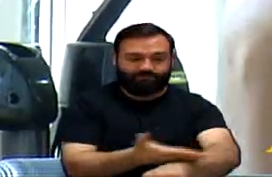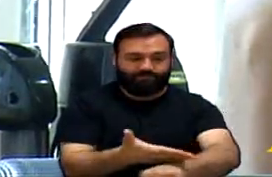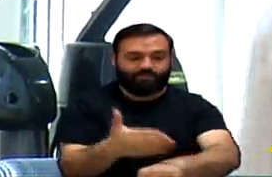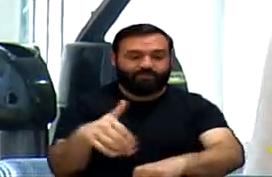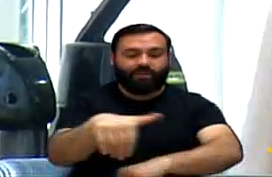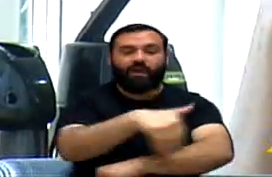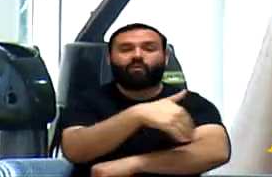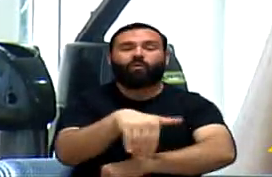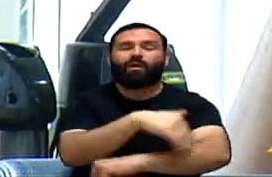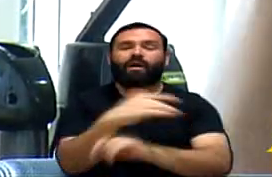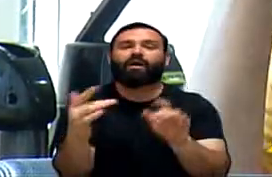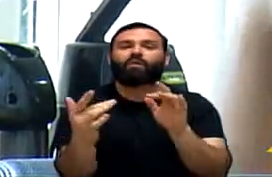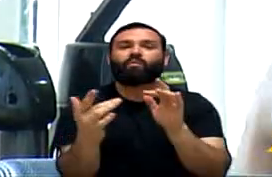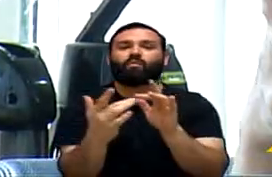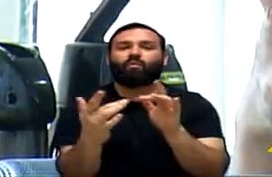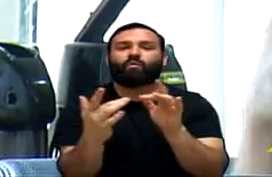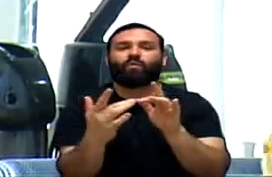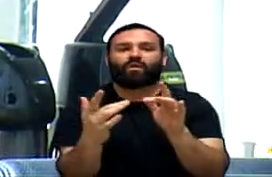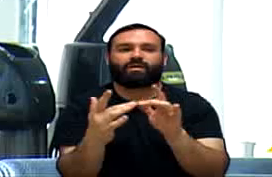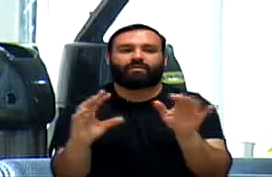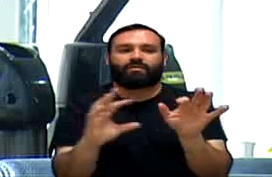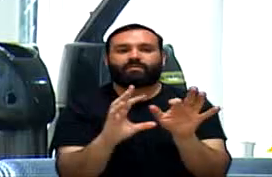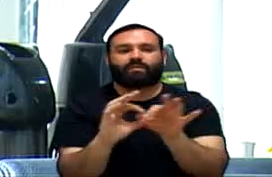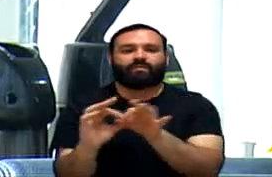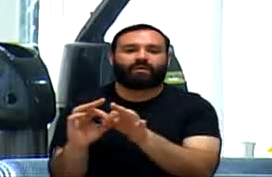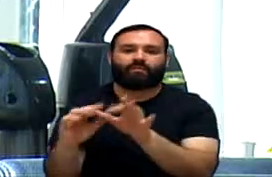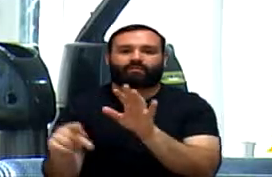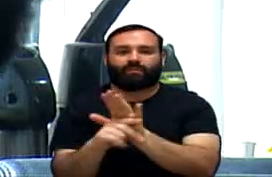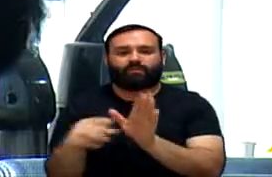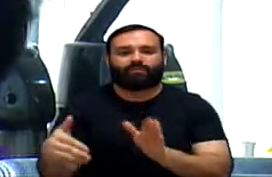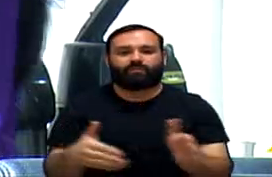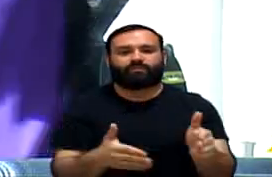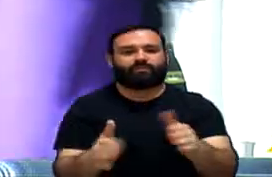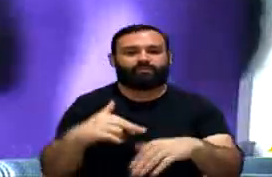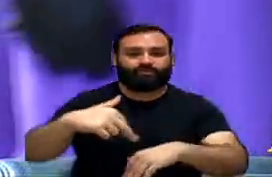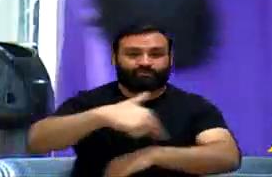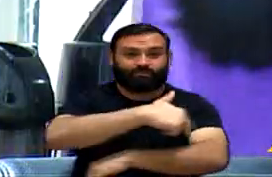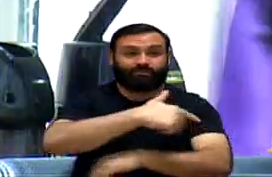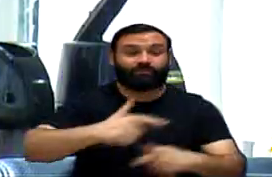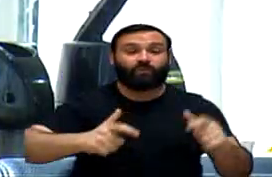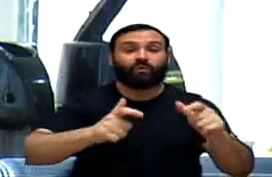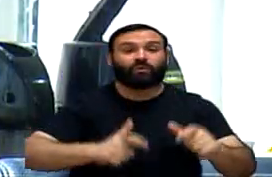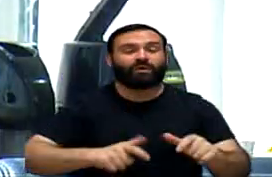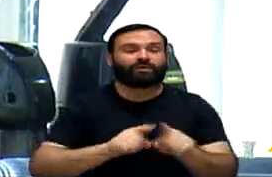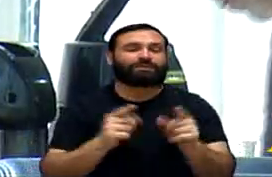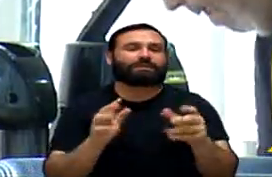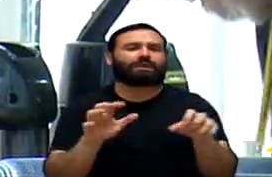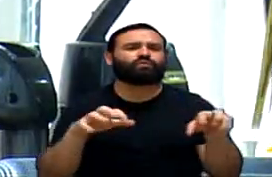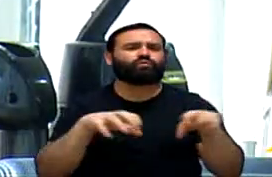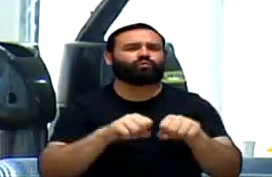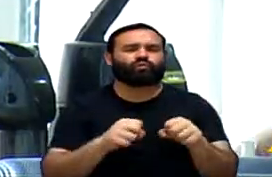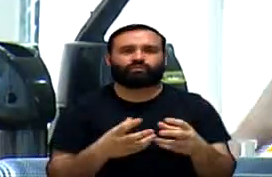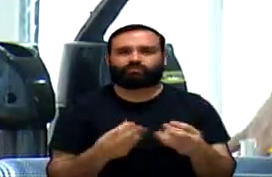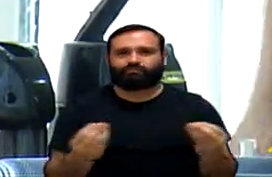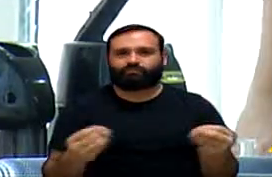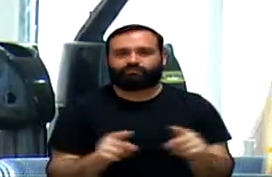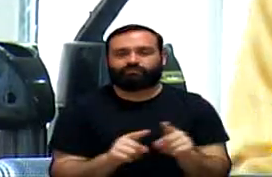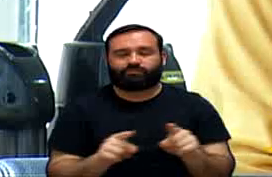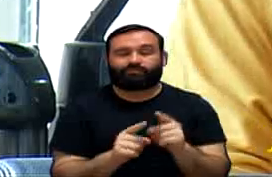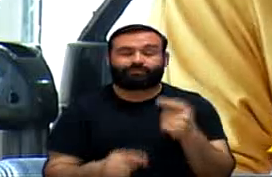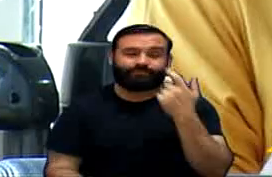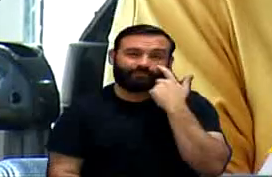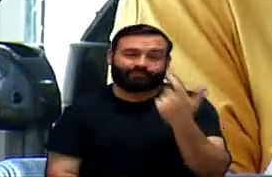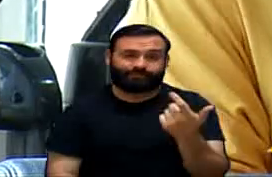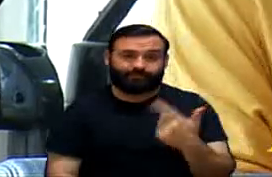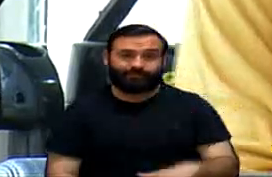é uma rua que faz interligação da continuidade da pista de caminhada e ali é um local onde é muito escuro né nós e olha